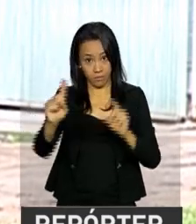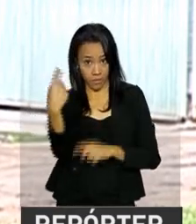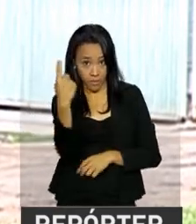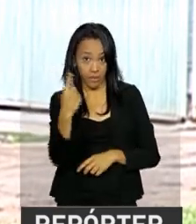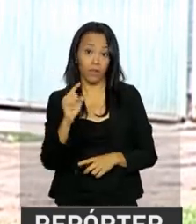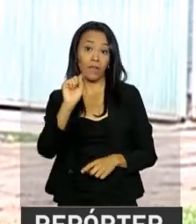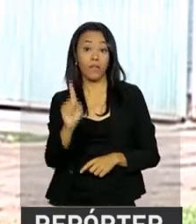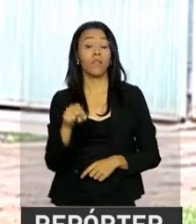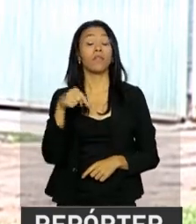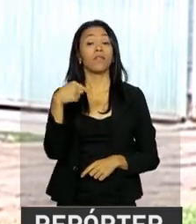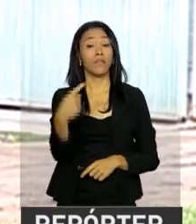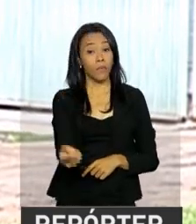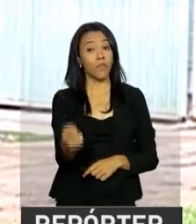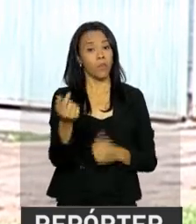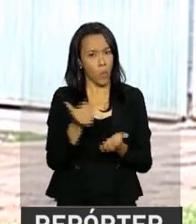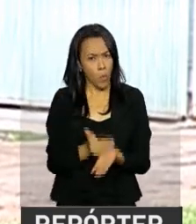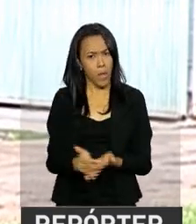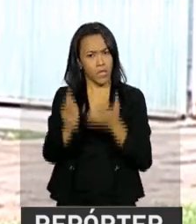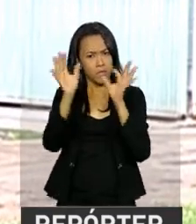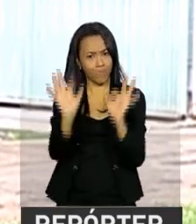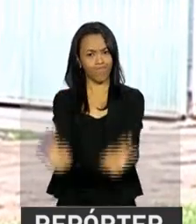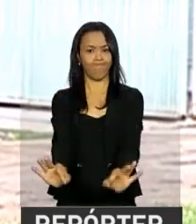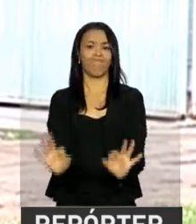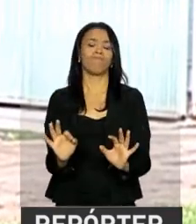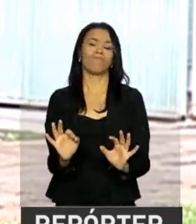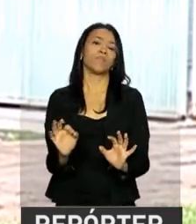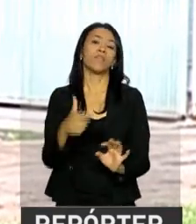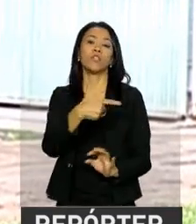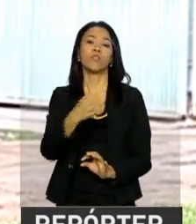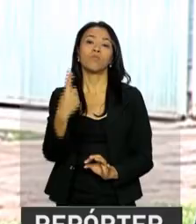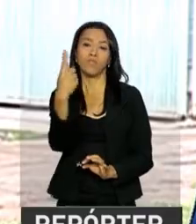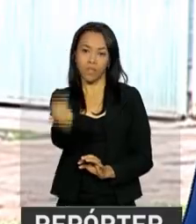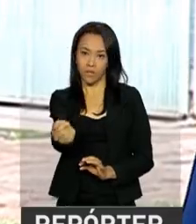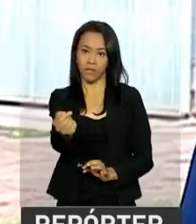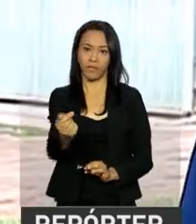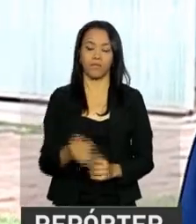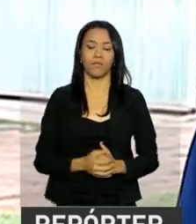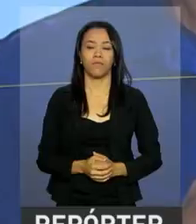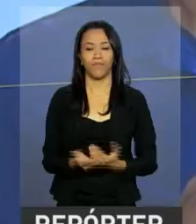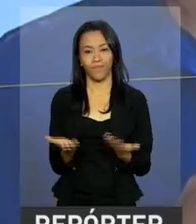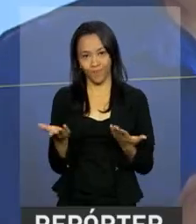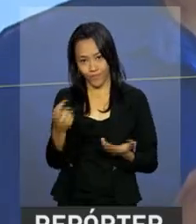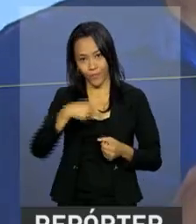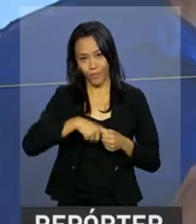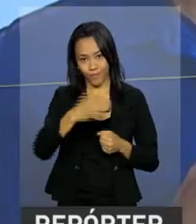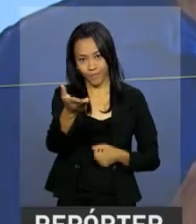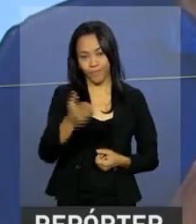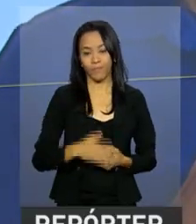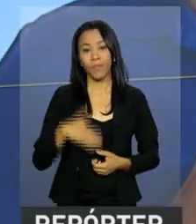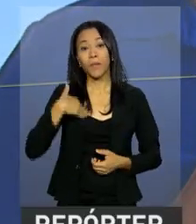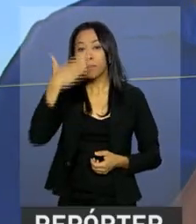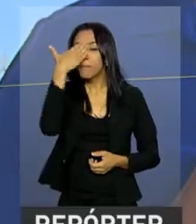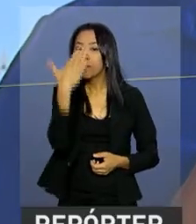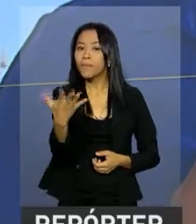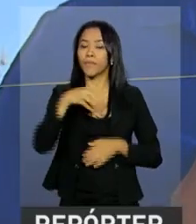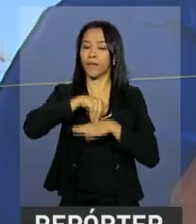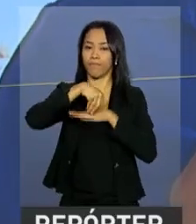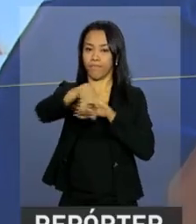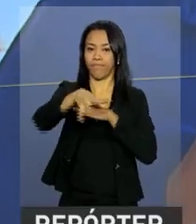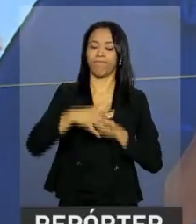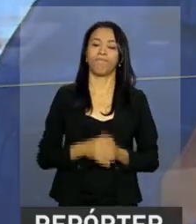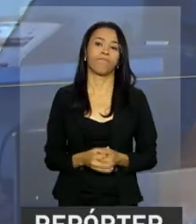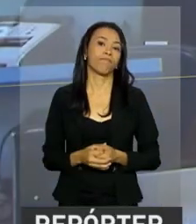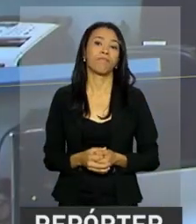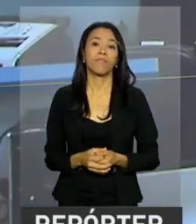e vai começar a funcionar a partir de 2017. Volto com você, Leandro. Obrigado, Mara, pelas suas